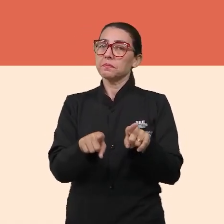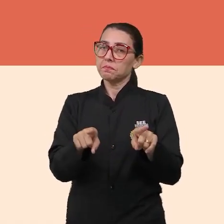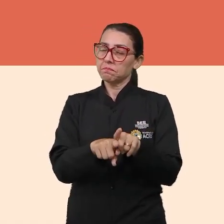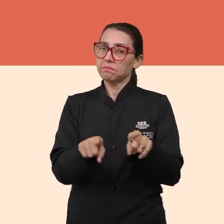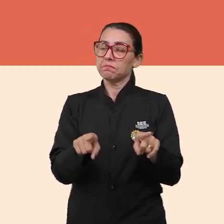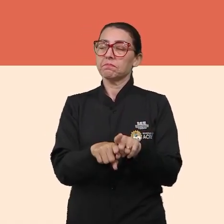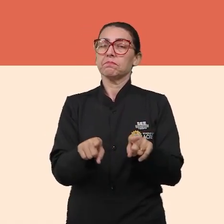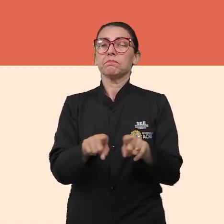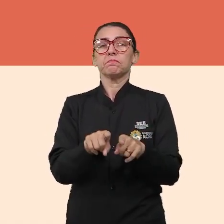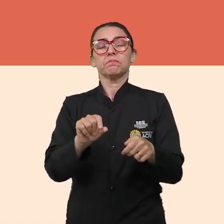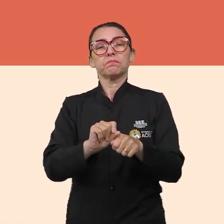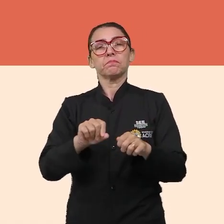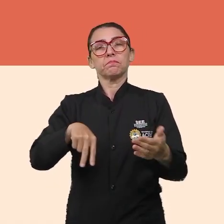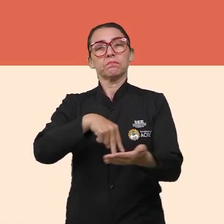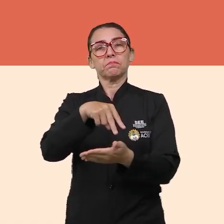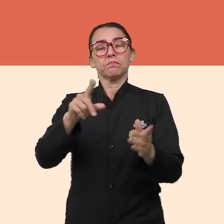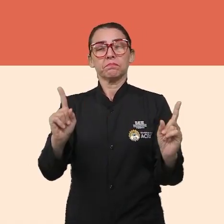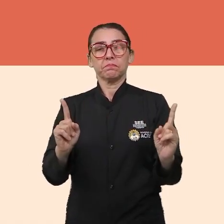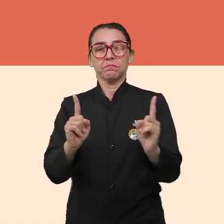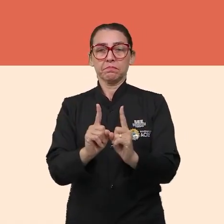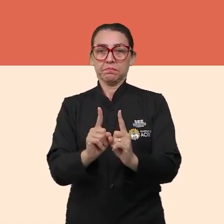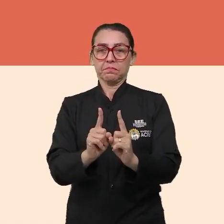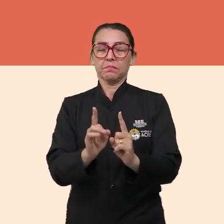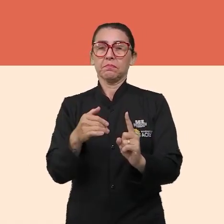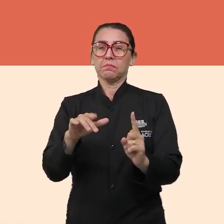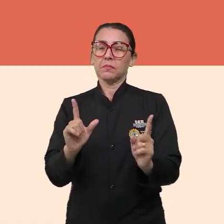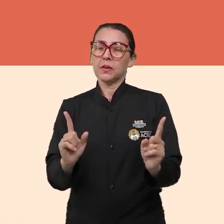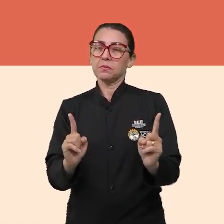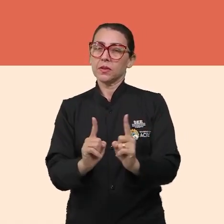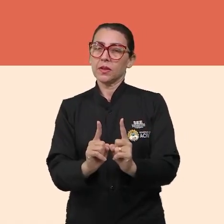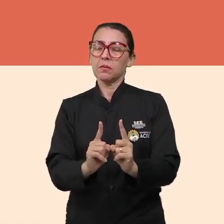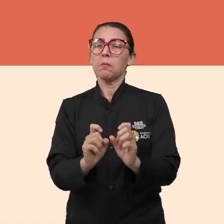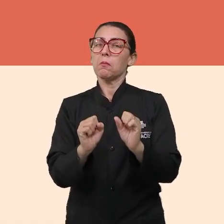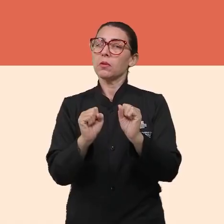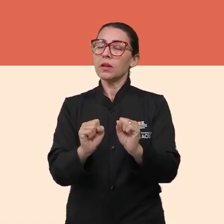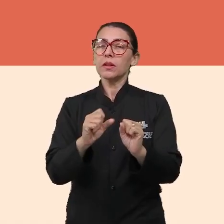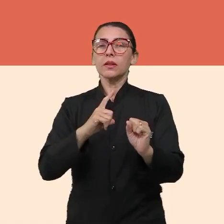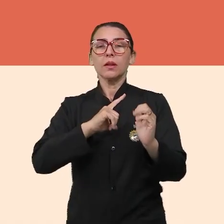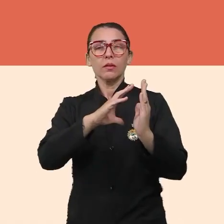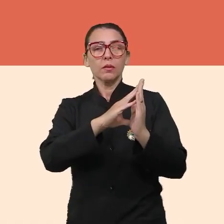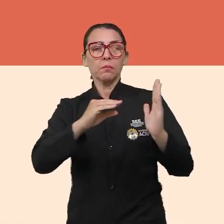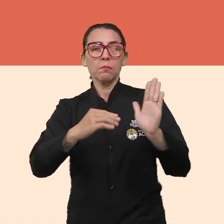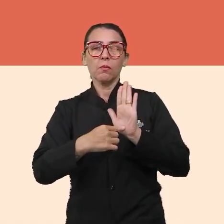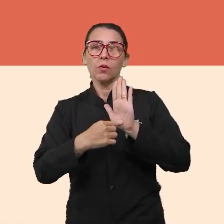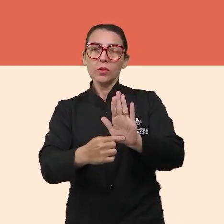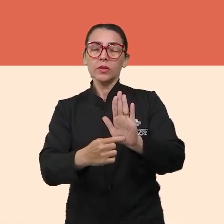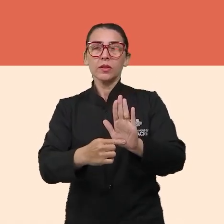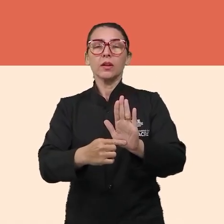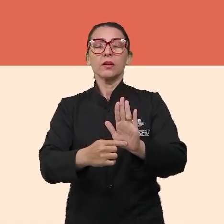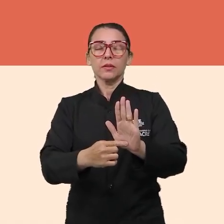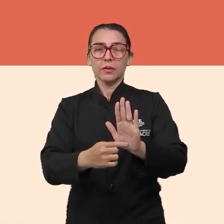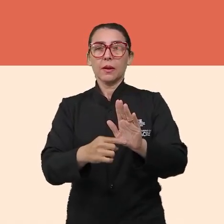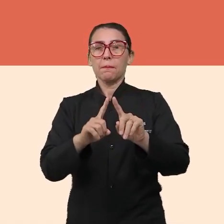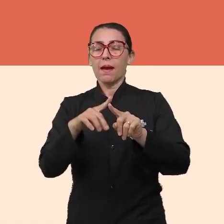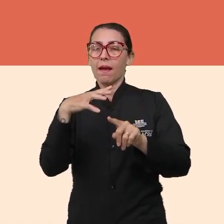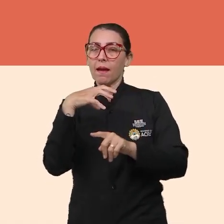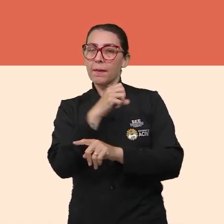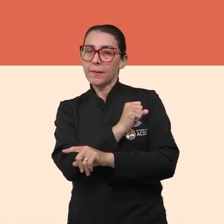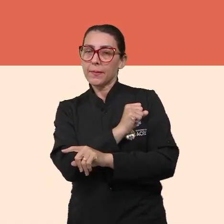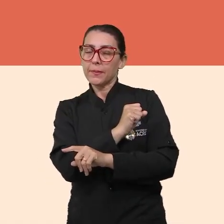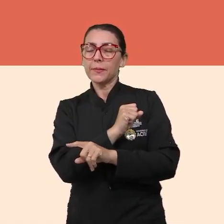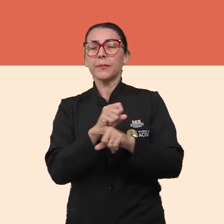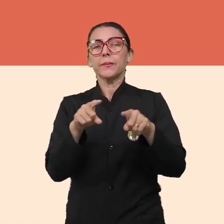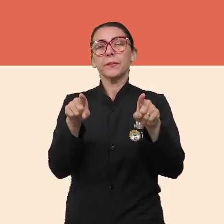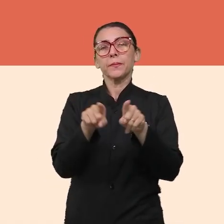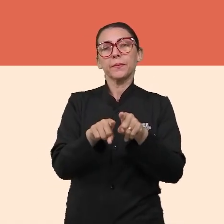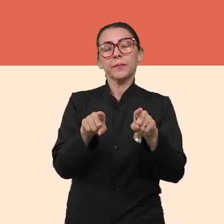popularizaram tendências de dança curta, que são essas danças mais curtas, para poder ter como mostrar uma coreografia mais rápida